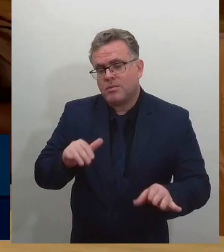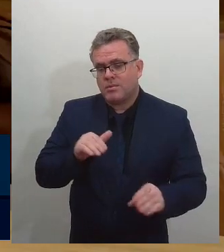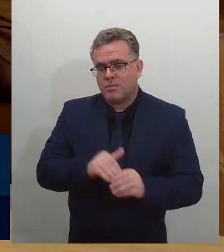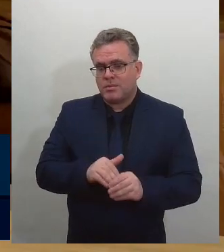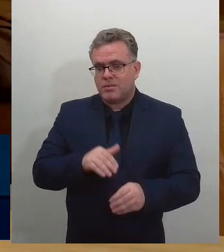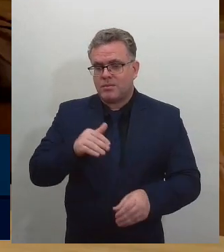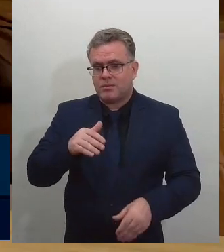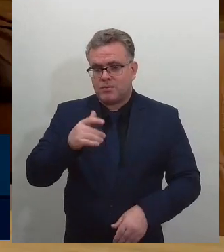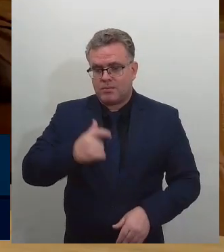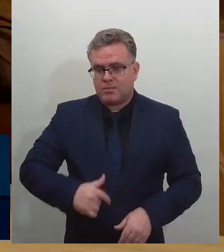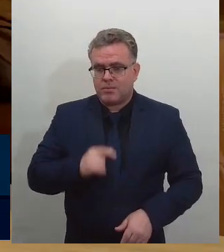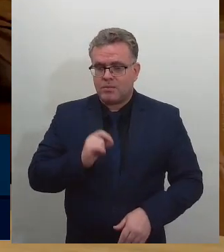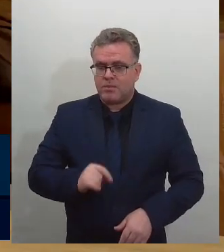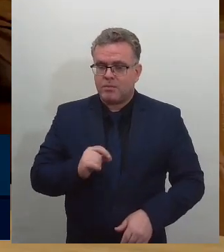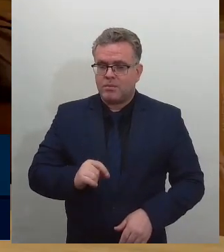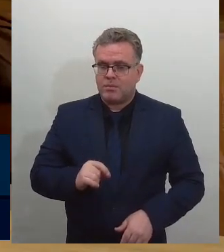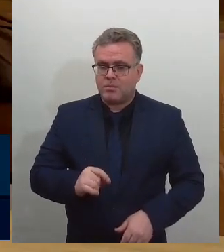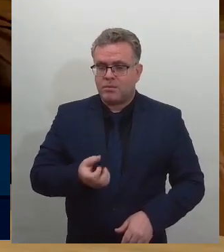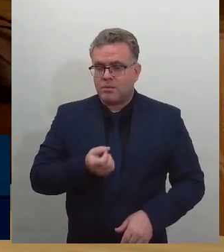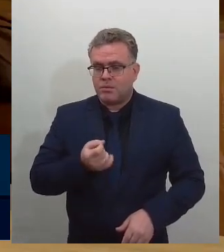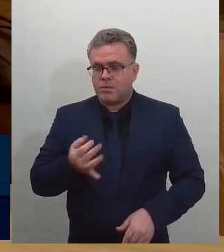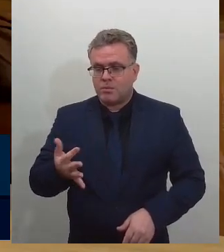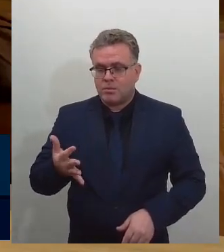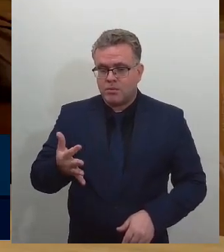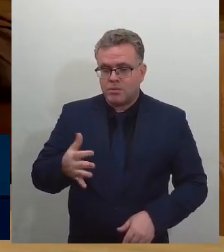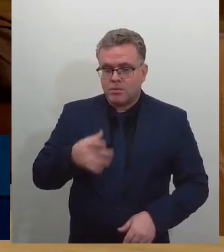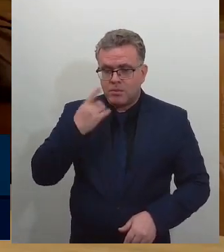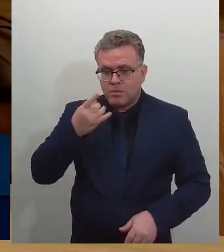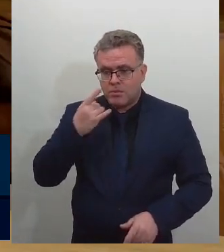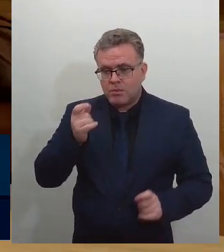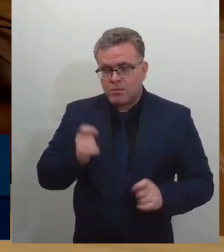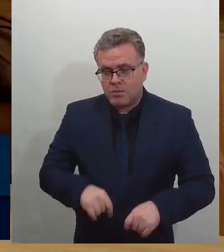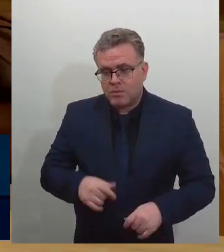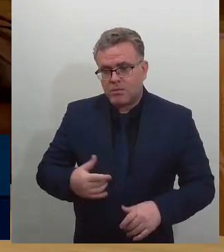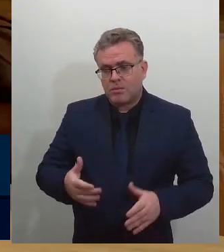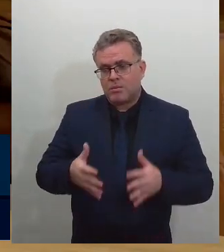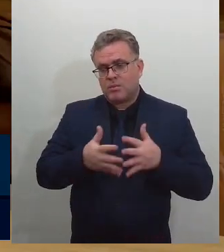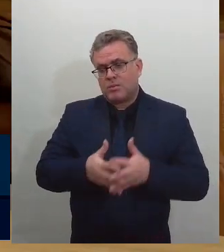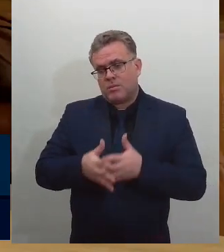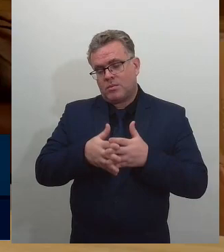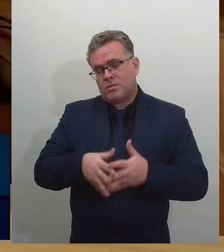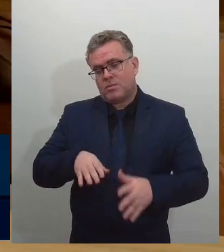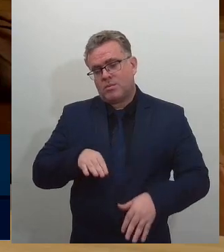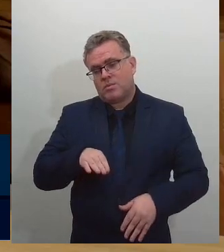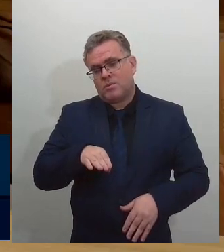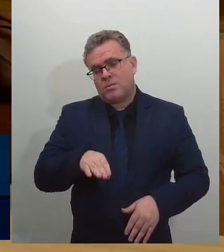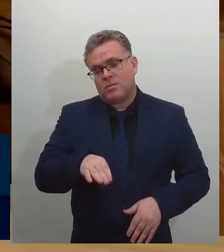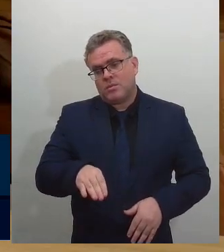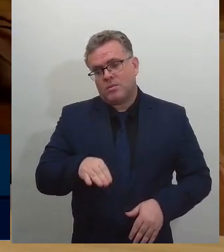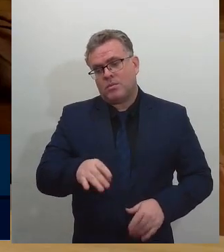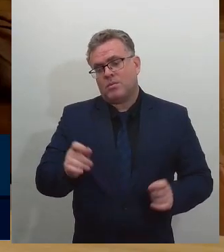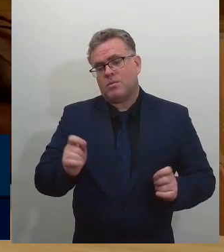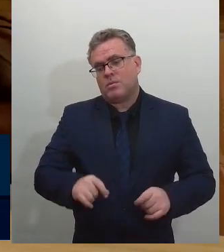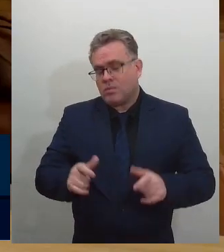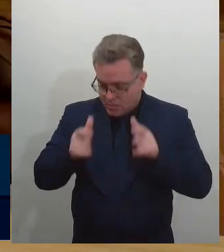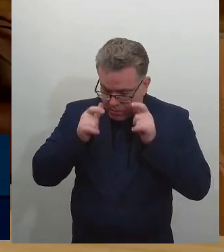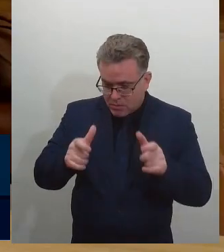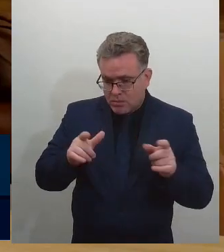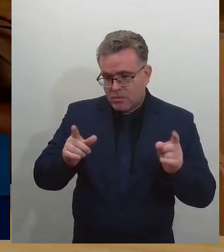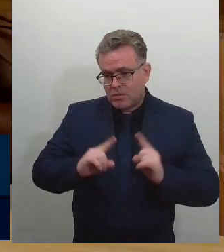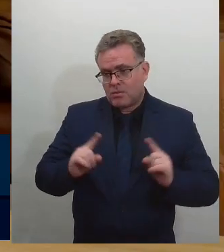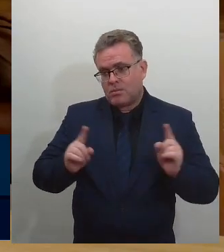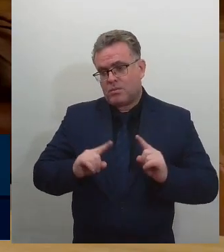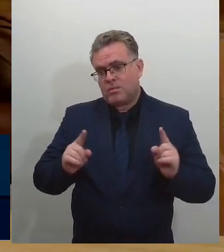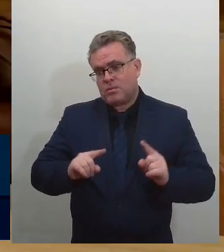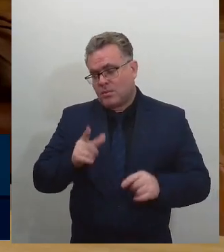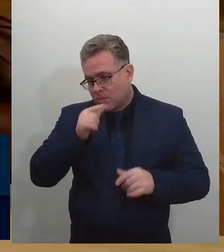Existem vários políticos que têm ali seu carrinho pipa parado na porta, e muitos deles não têm interesse nenhum de que a água chegue na torneira do